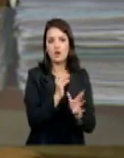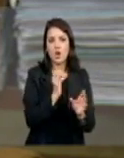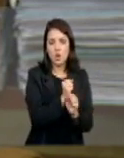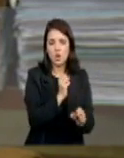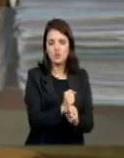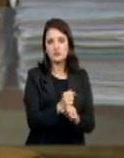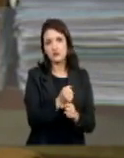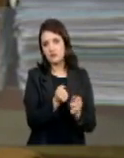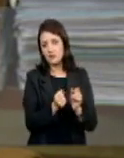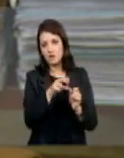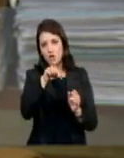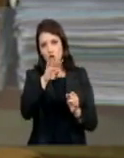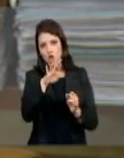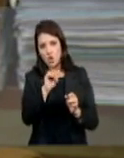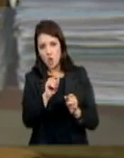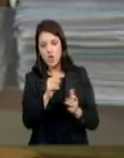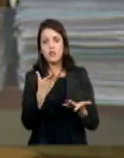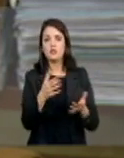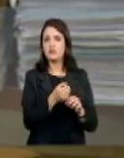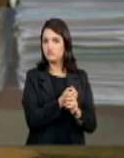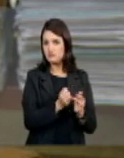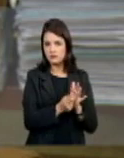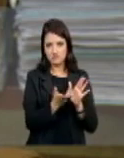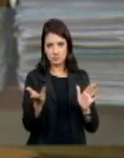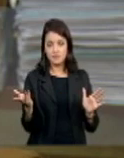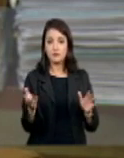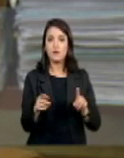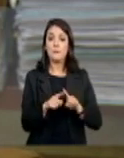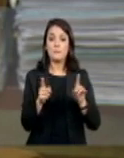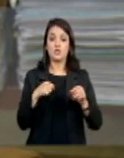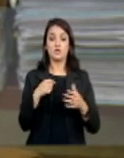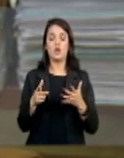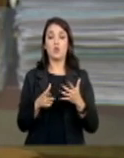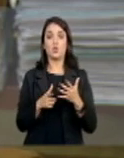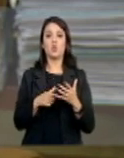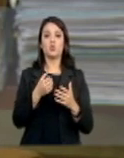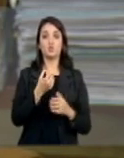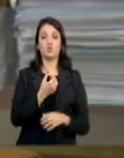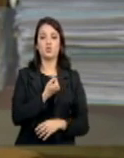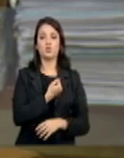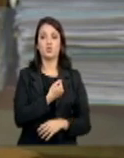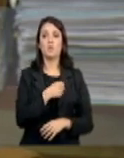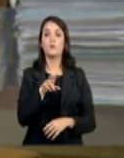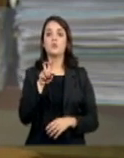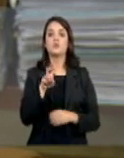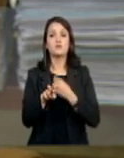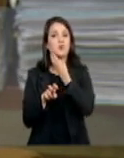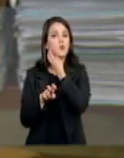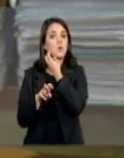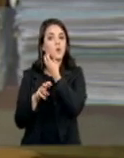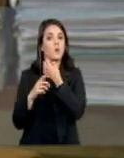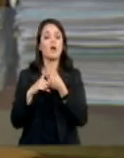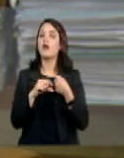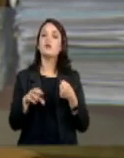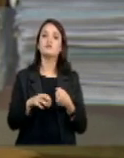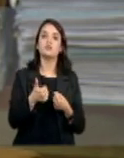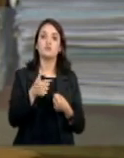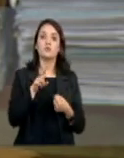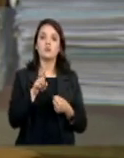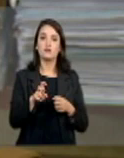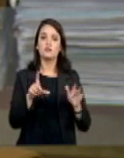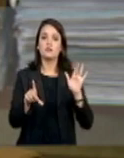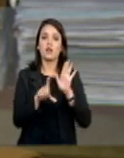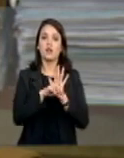bom a seguir o presidente do top5 eu discuta a questão do artigo 15 da lei 9 613/98